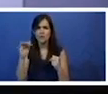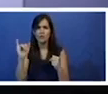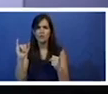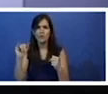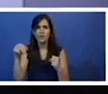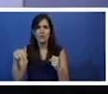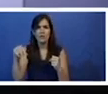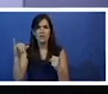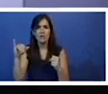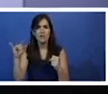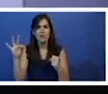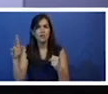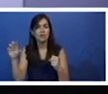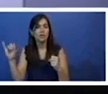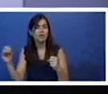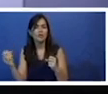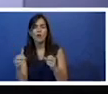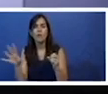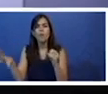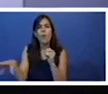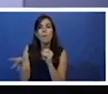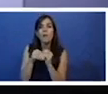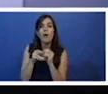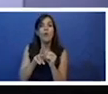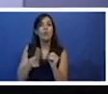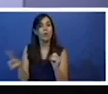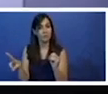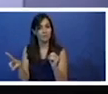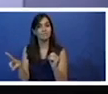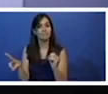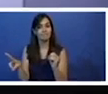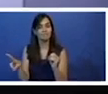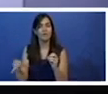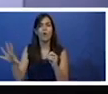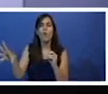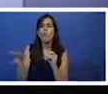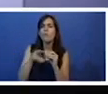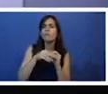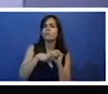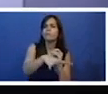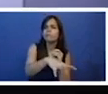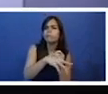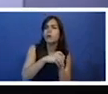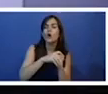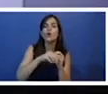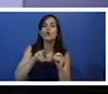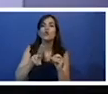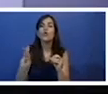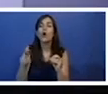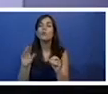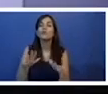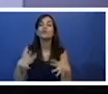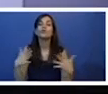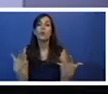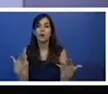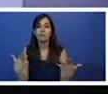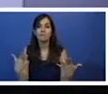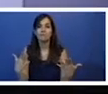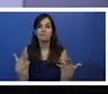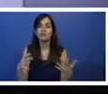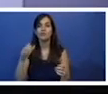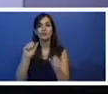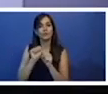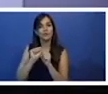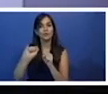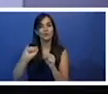como complemento nominal, completa um nome. Complemento nominal de qual classe gramatical? Do